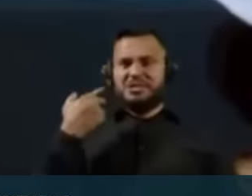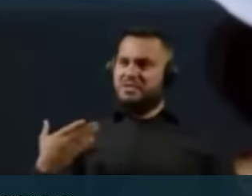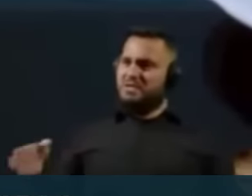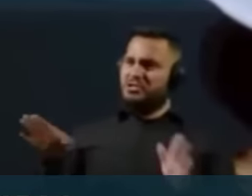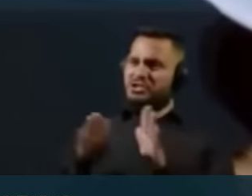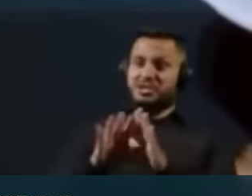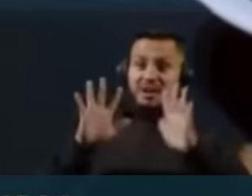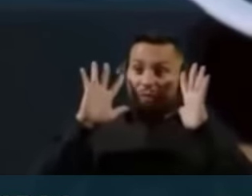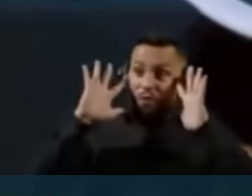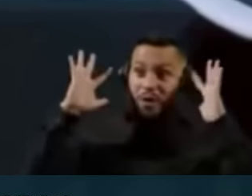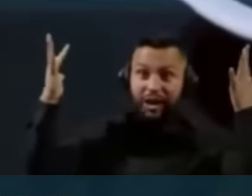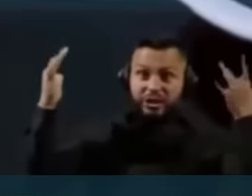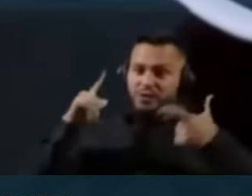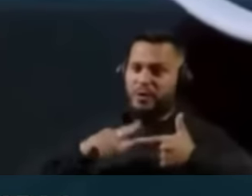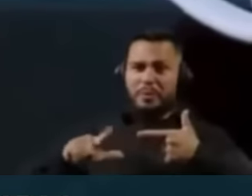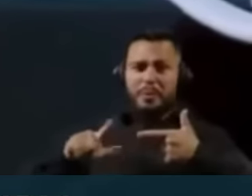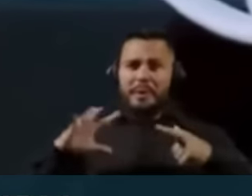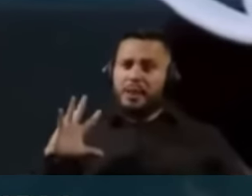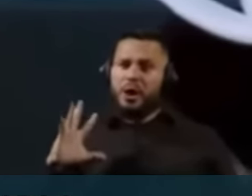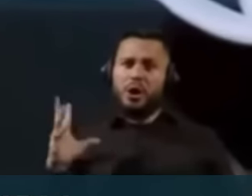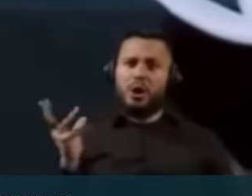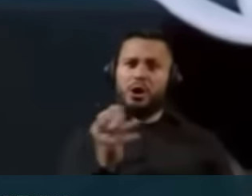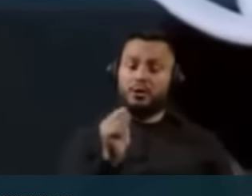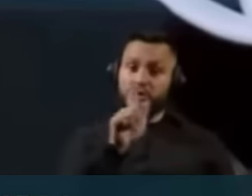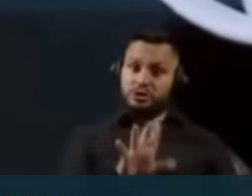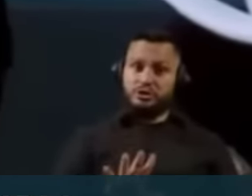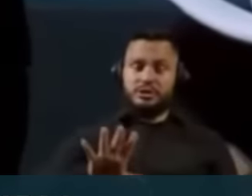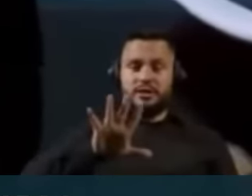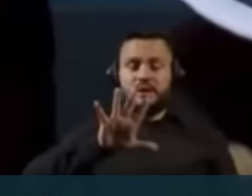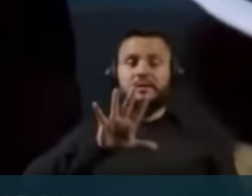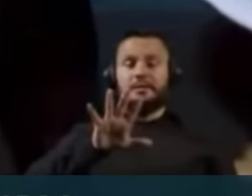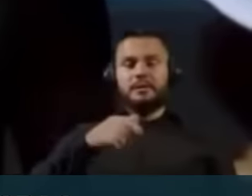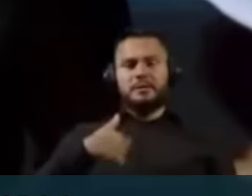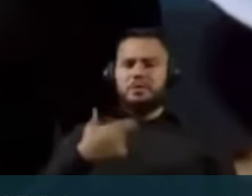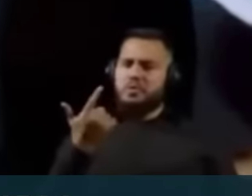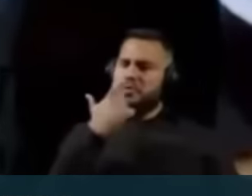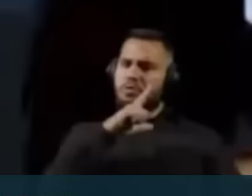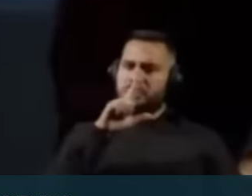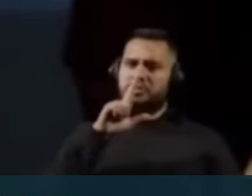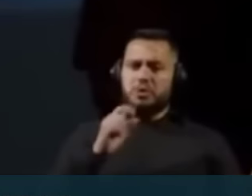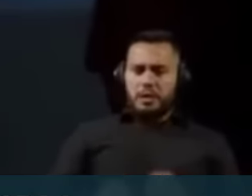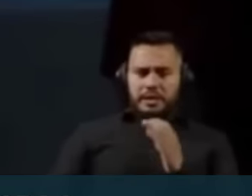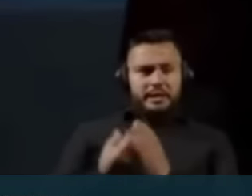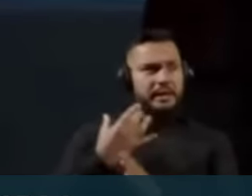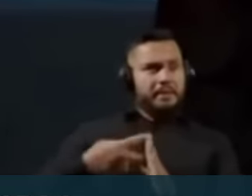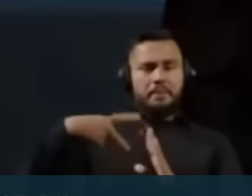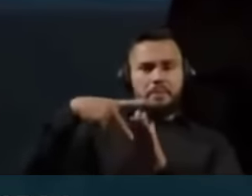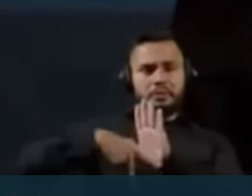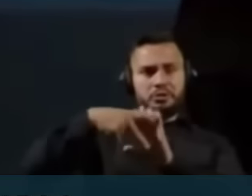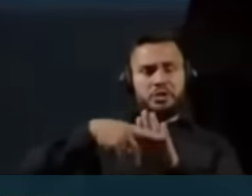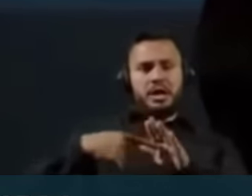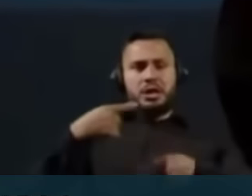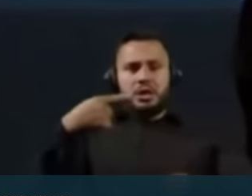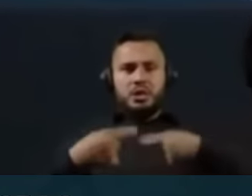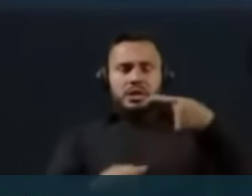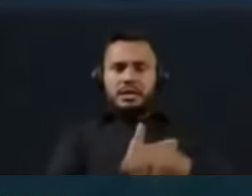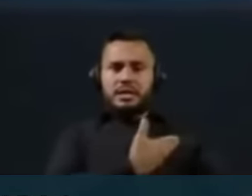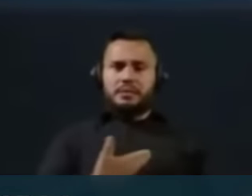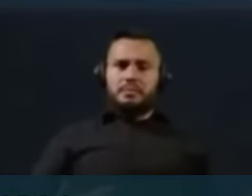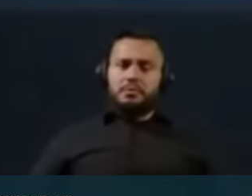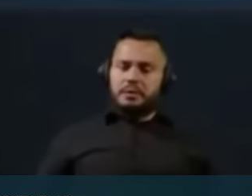de todas as crianças, que eu fosse conseguir já criar projetos, políticas públicas,